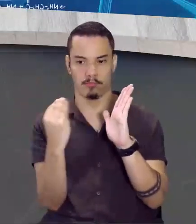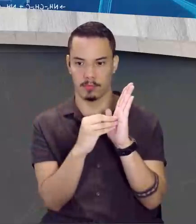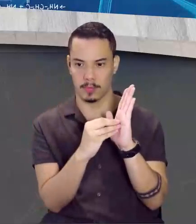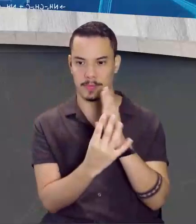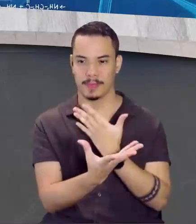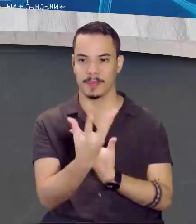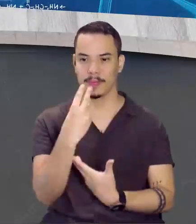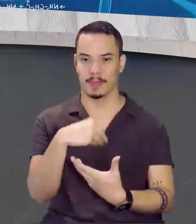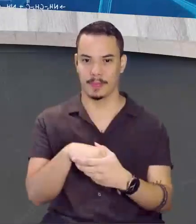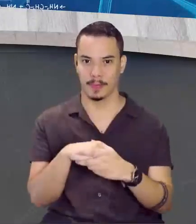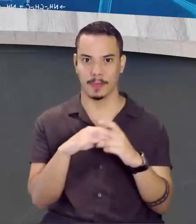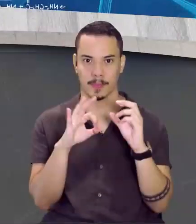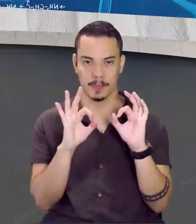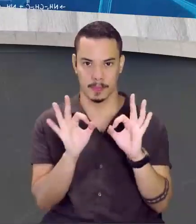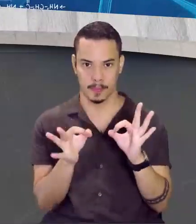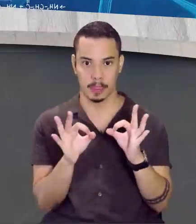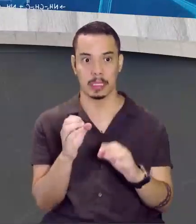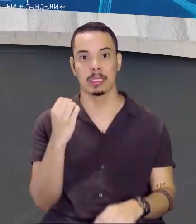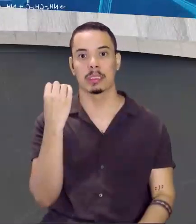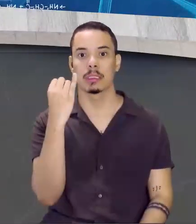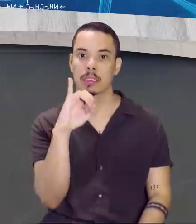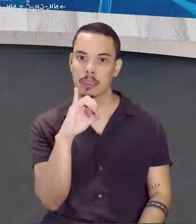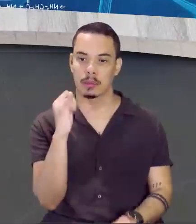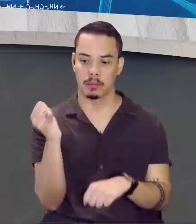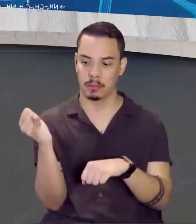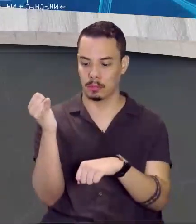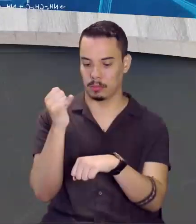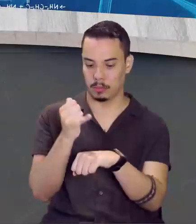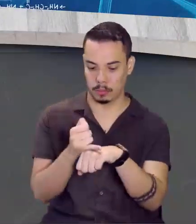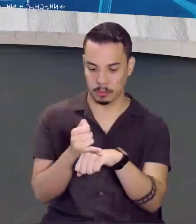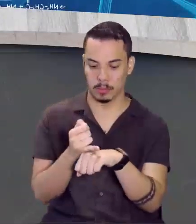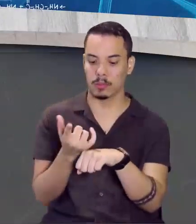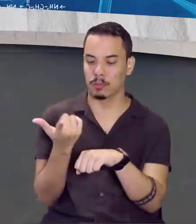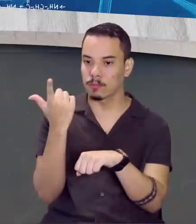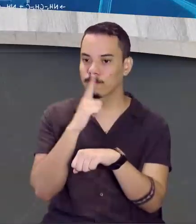carga. Se for um ânion, ele